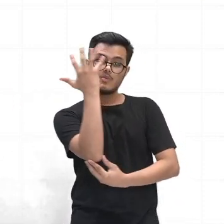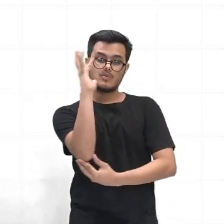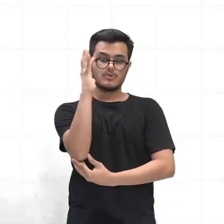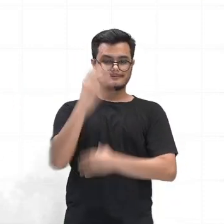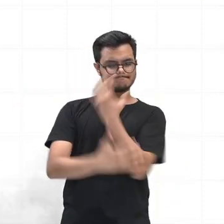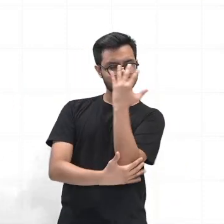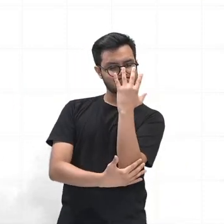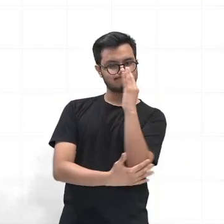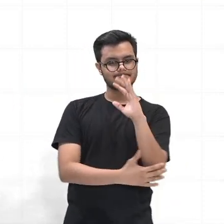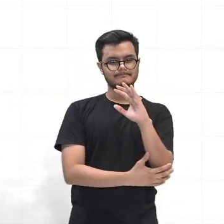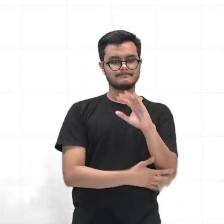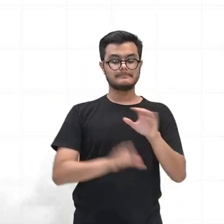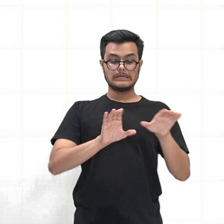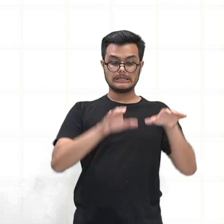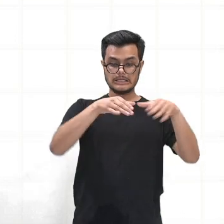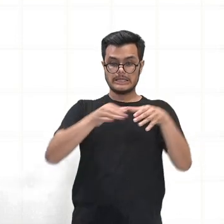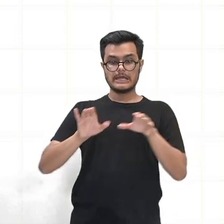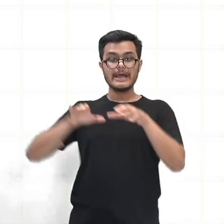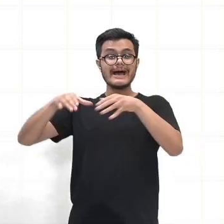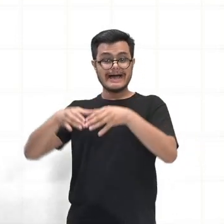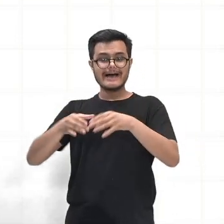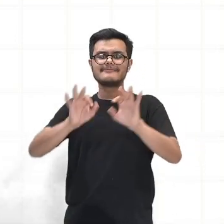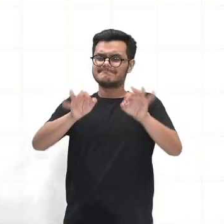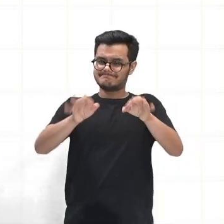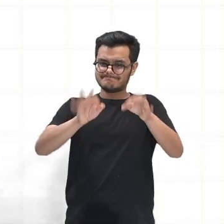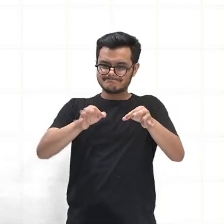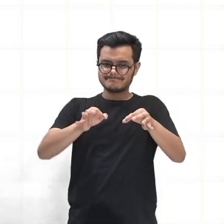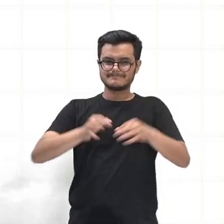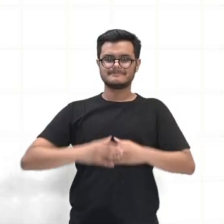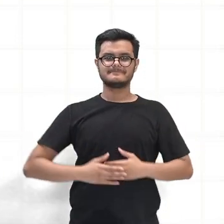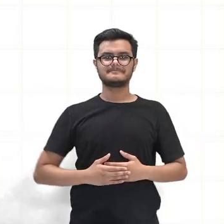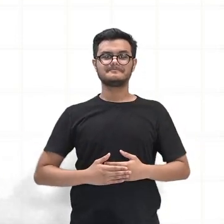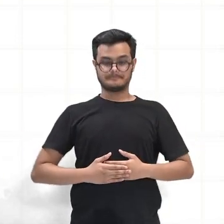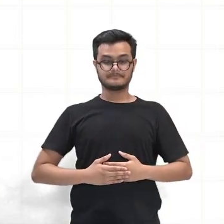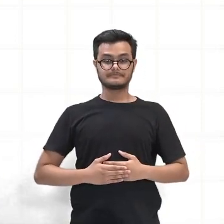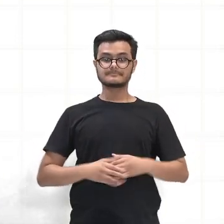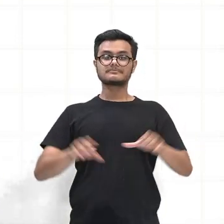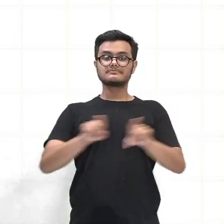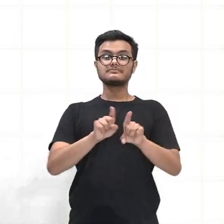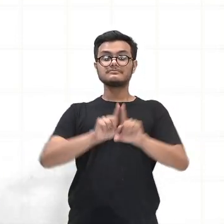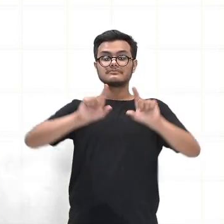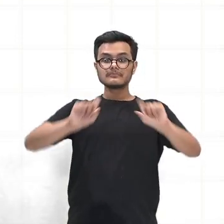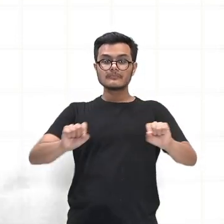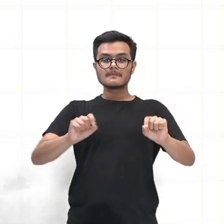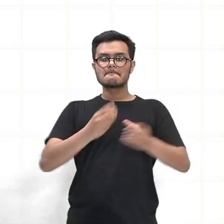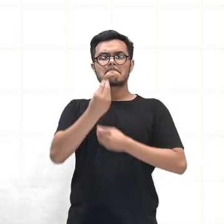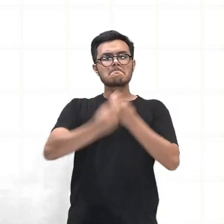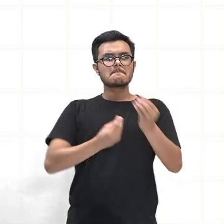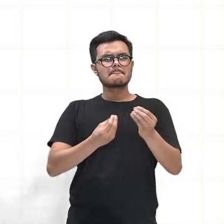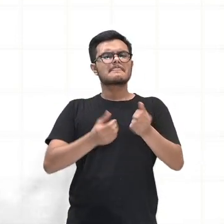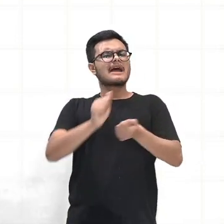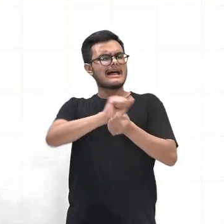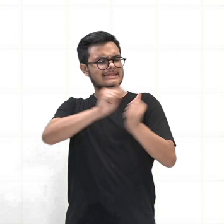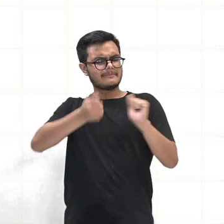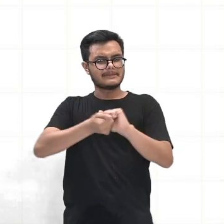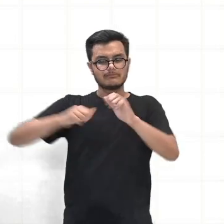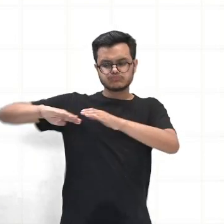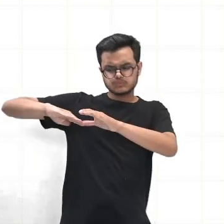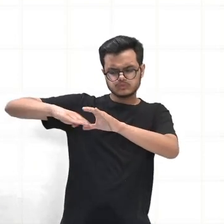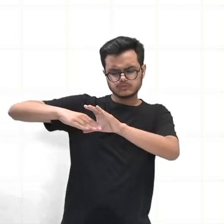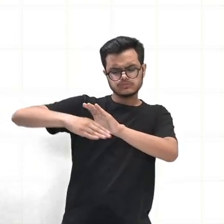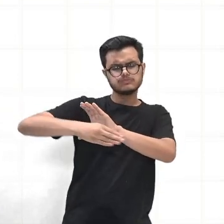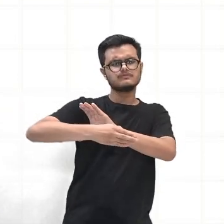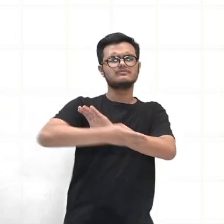indígenas, populações indígenas da Amazônia pré-colonial, buscavam e conseguiam se adaptar a esse